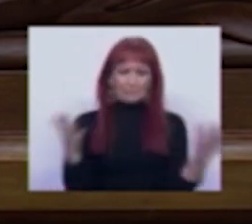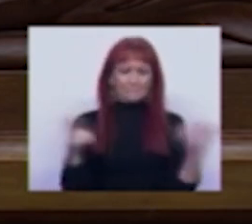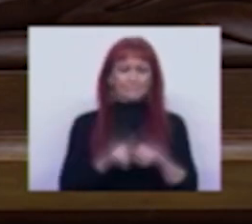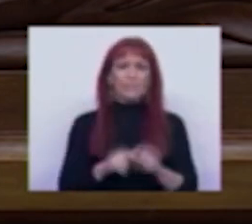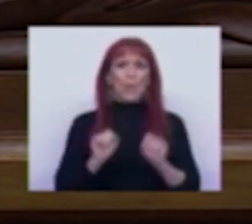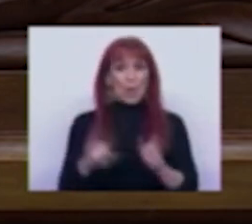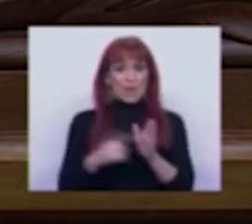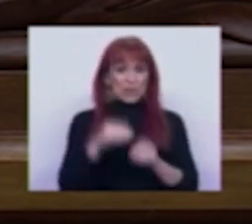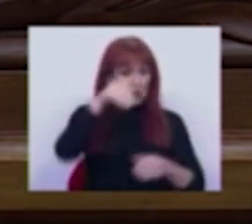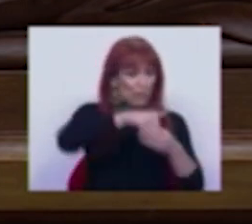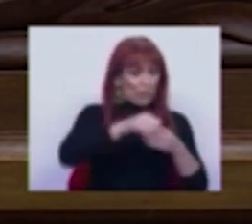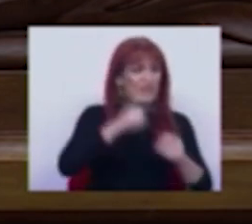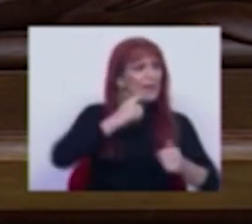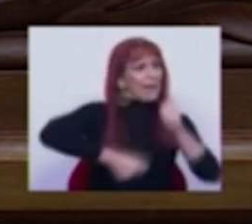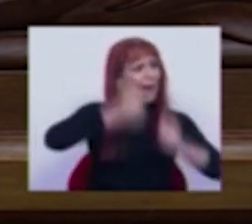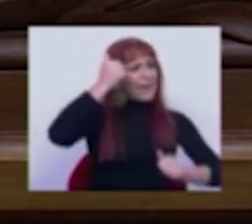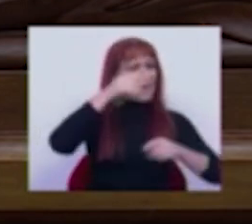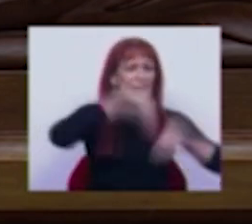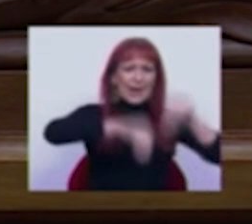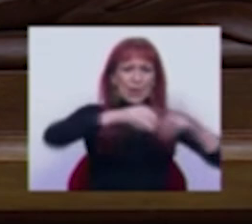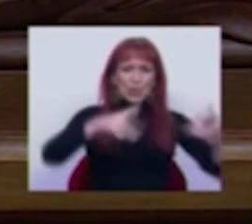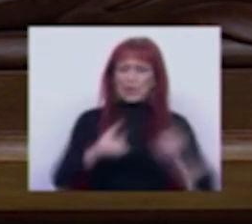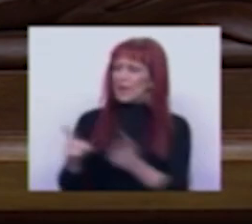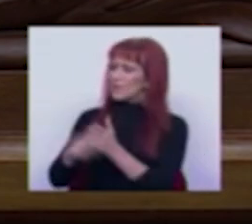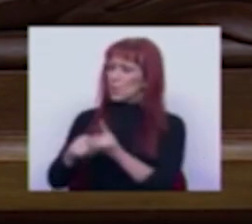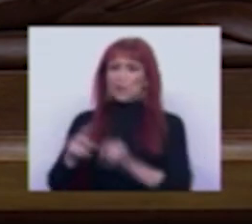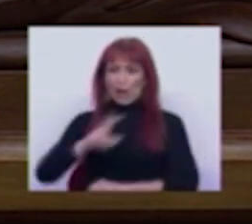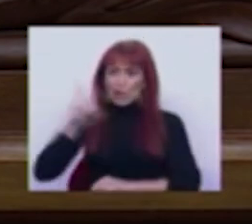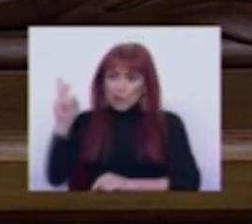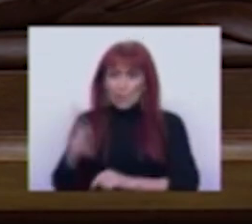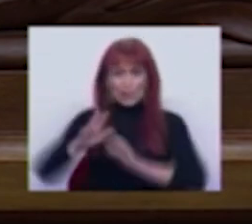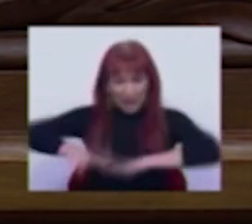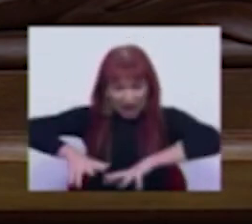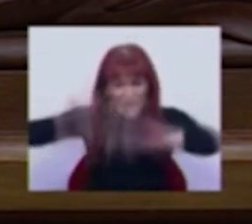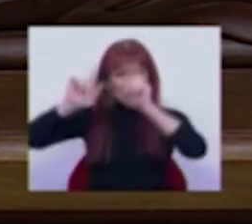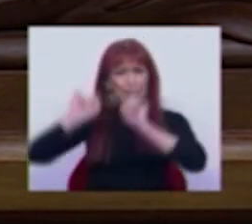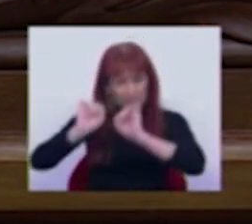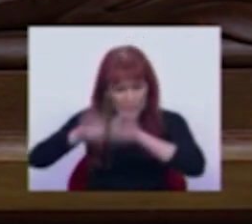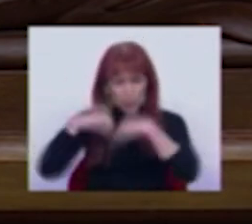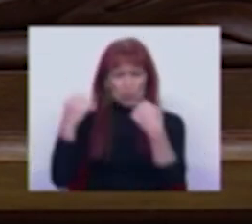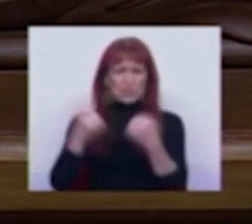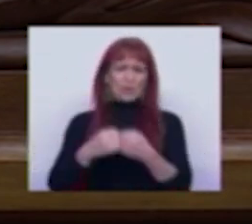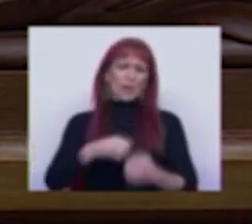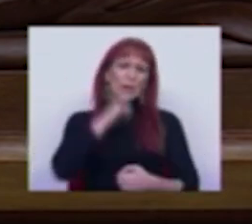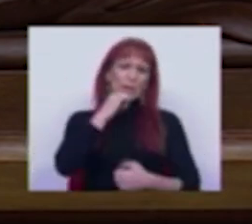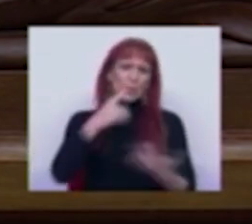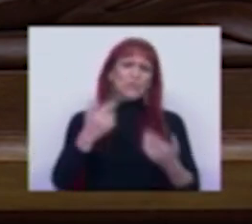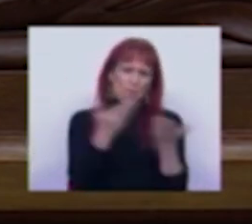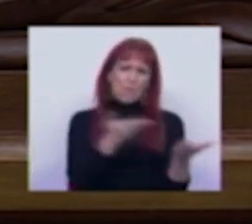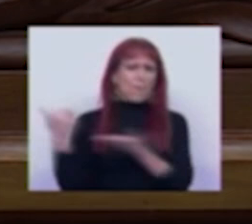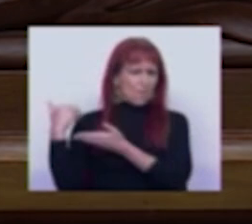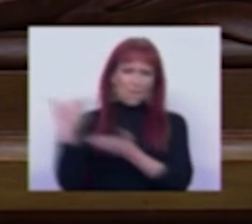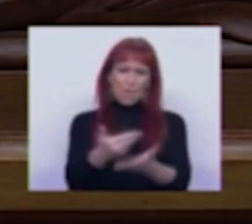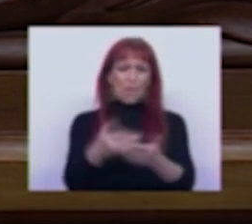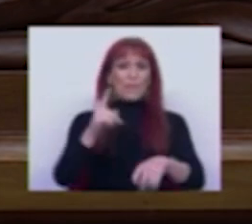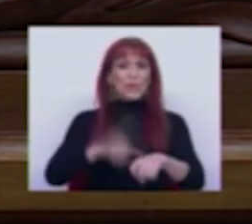entre a necessidade dos votos para ganhar as eleições e a necessidade de responder à evolução da sociedade sempre existiu.